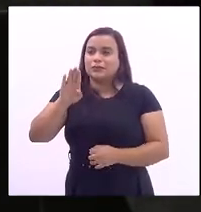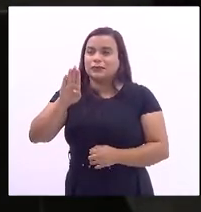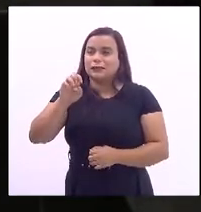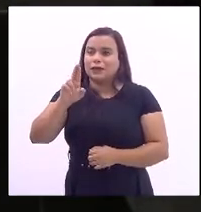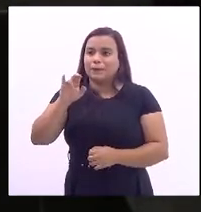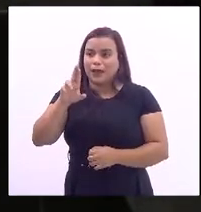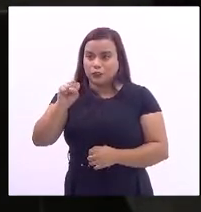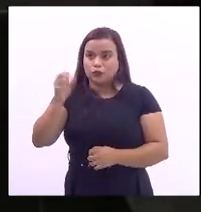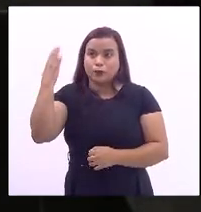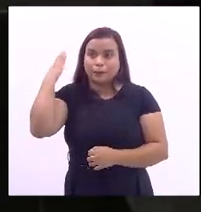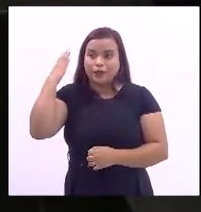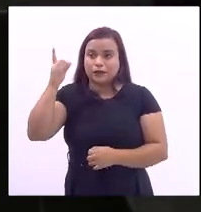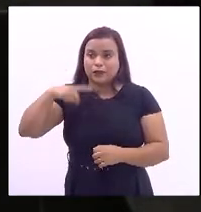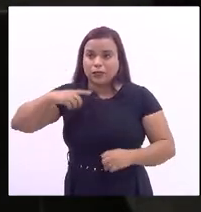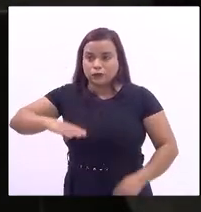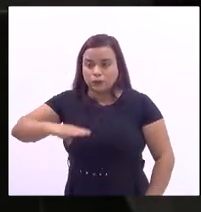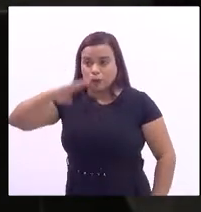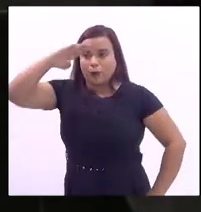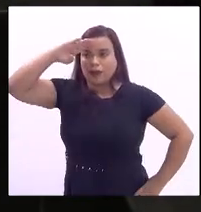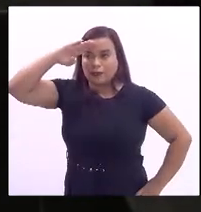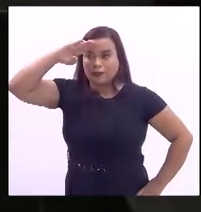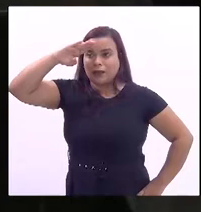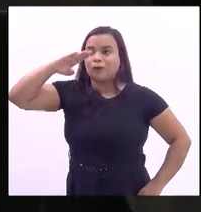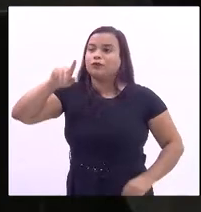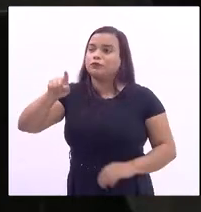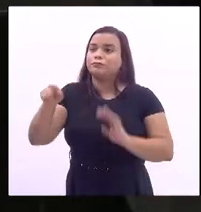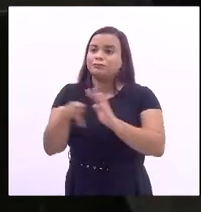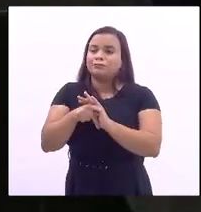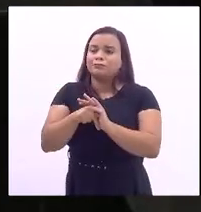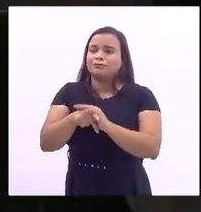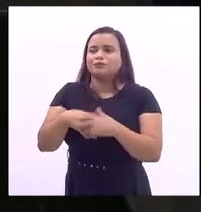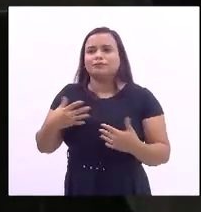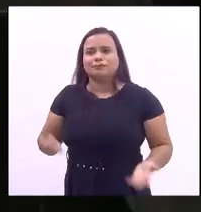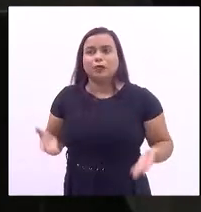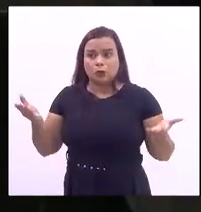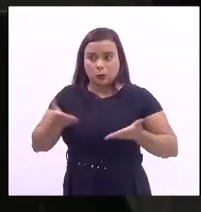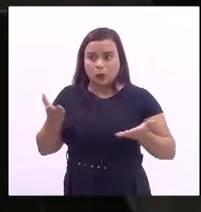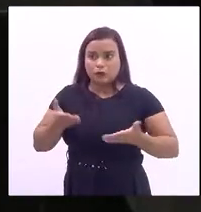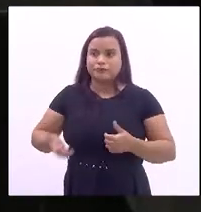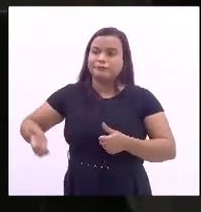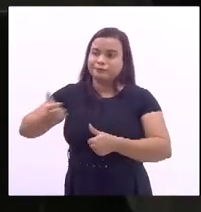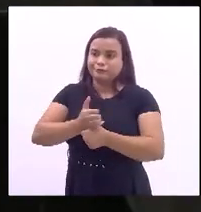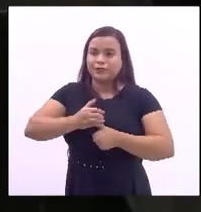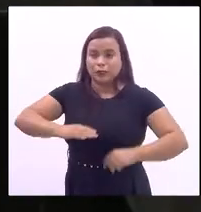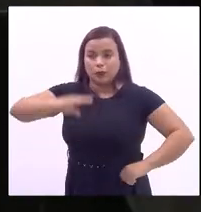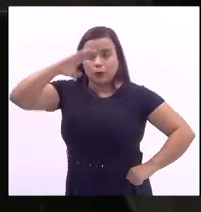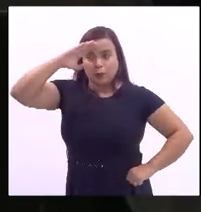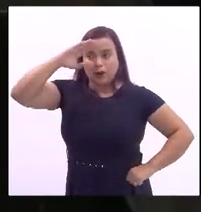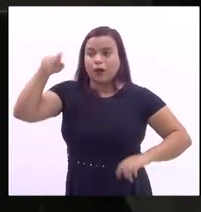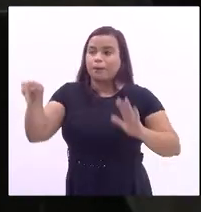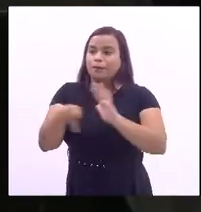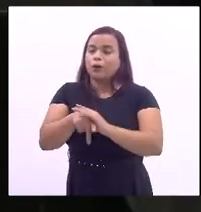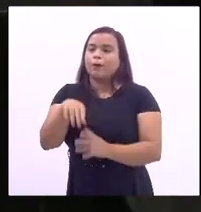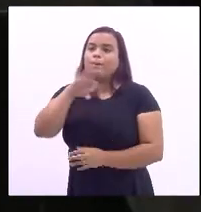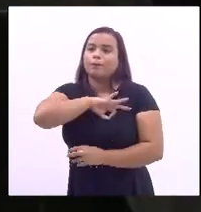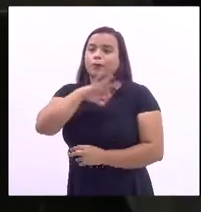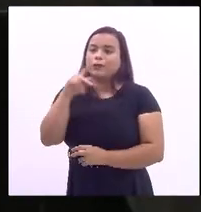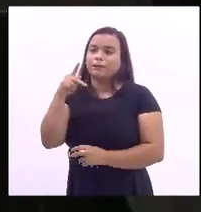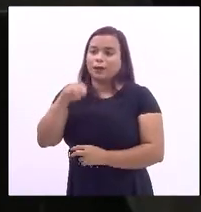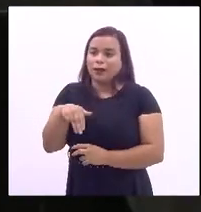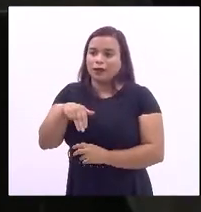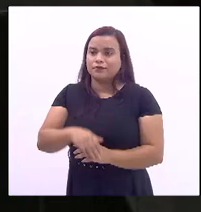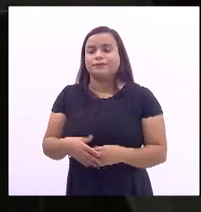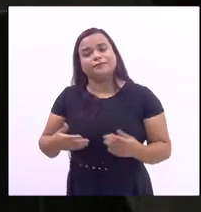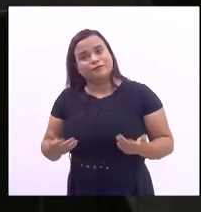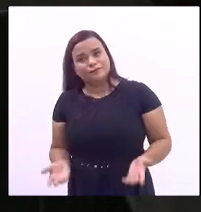quartel do exército e hoje tem um quartel da polícia militar uma